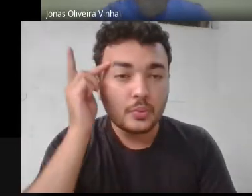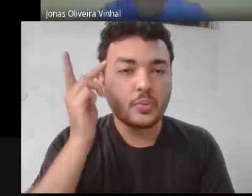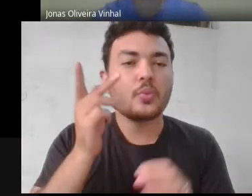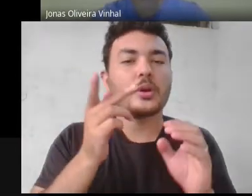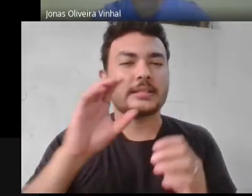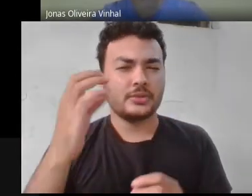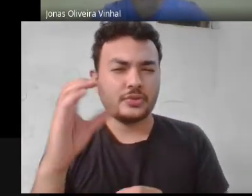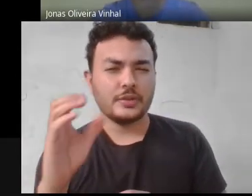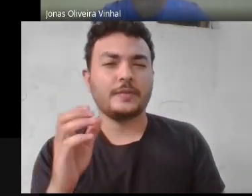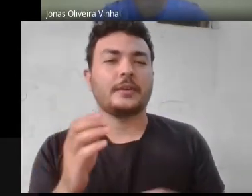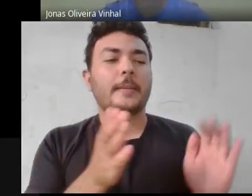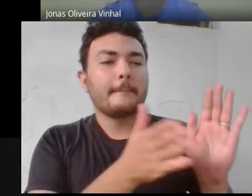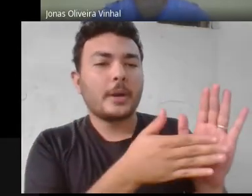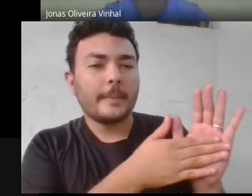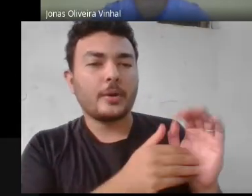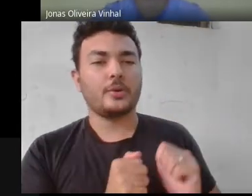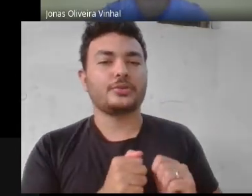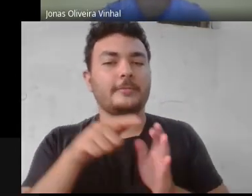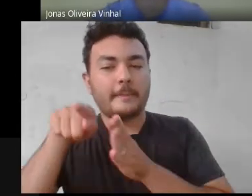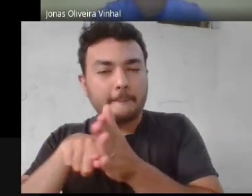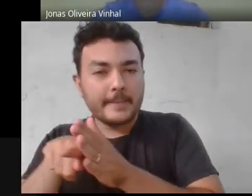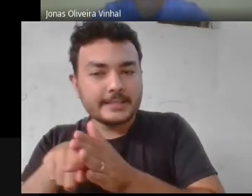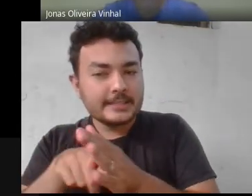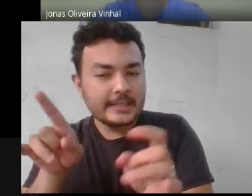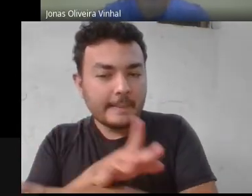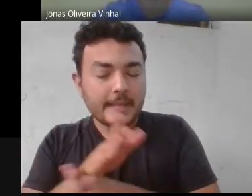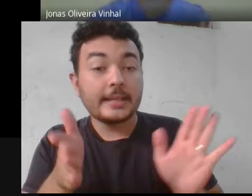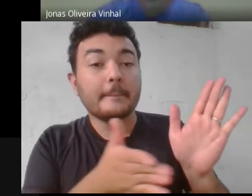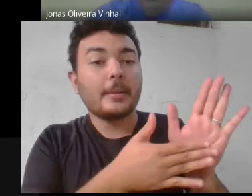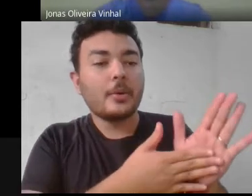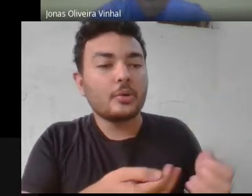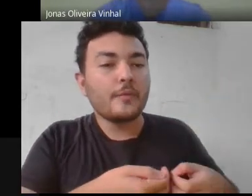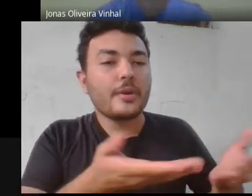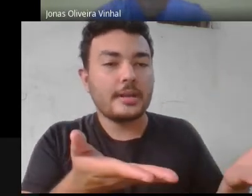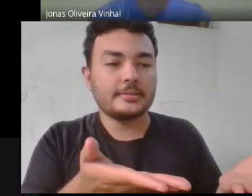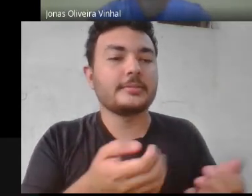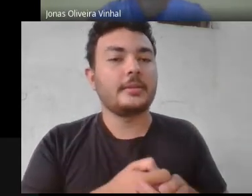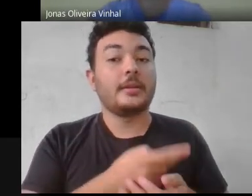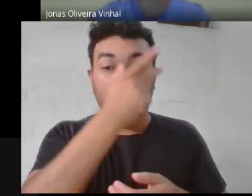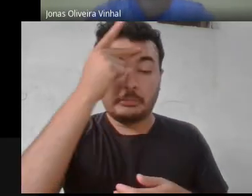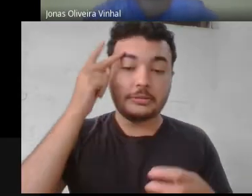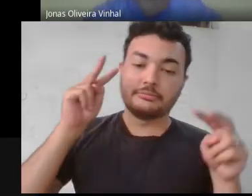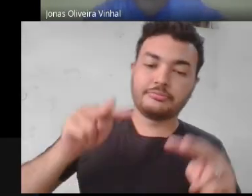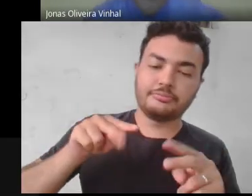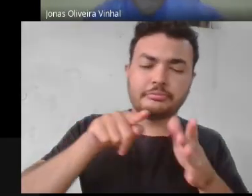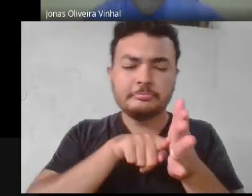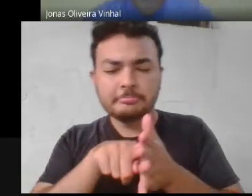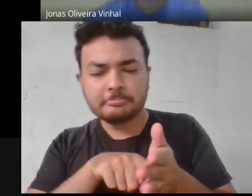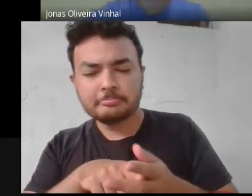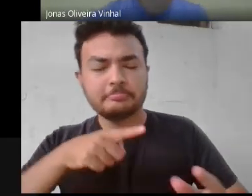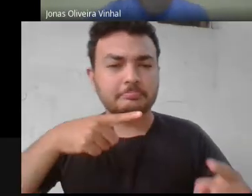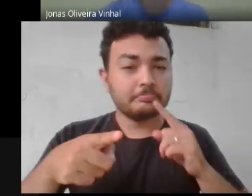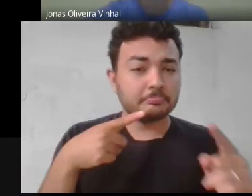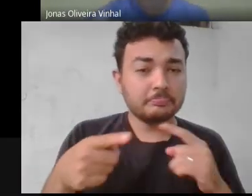uma proposição, né, de acordo com dados teóricos ou experimentais, ou com os dois postulados, né, com ideias teóricas e experimentais,